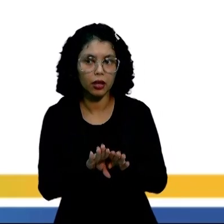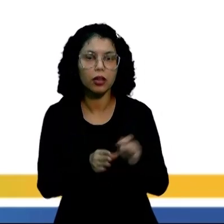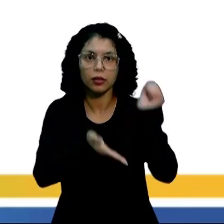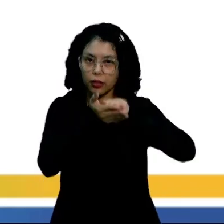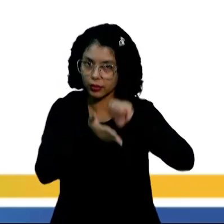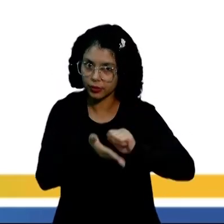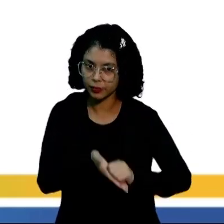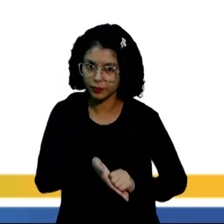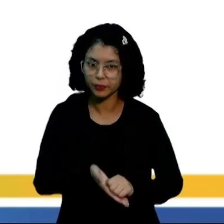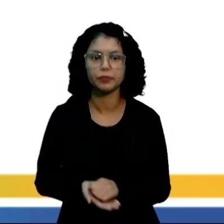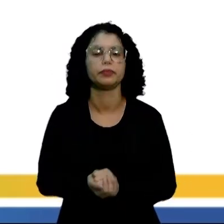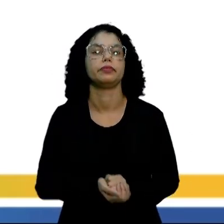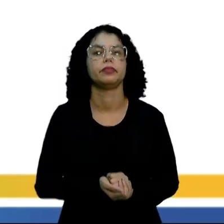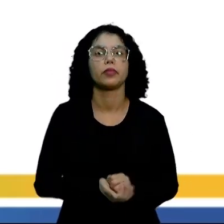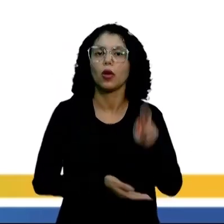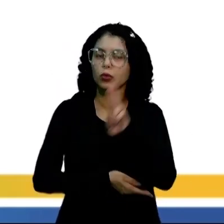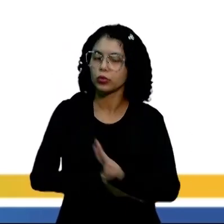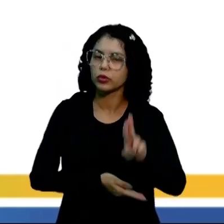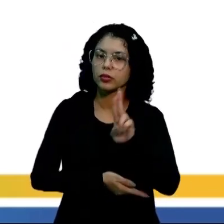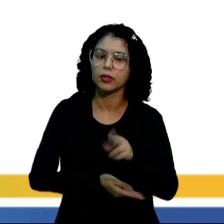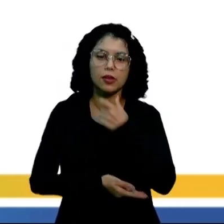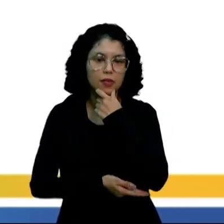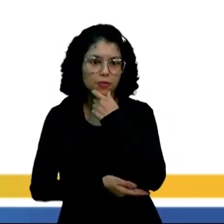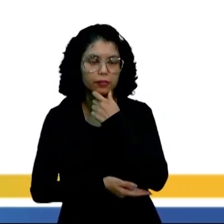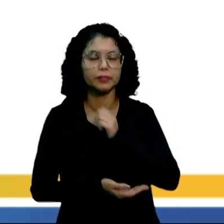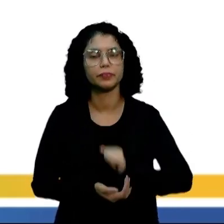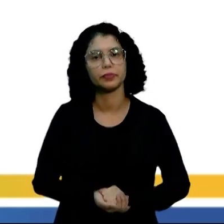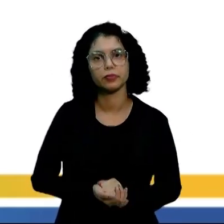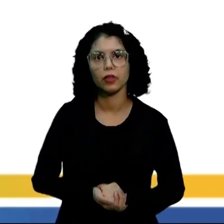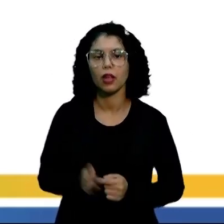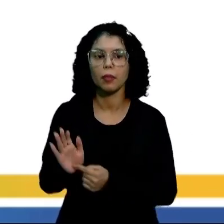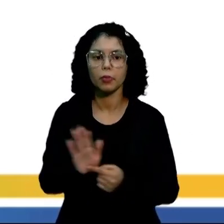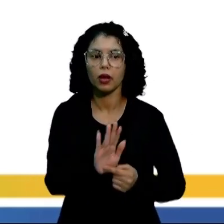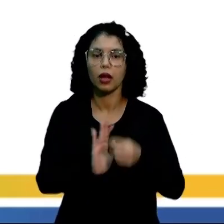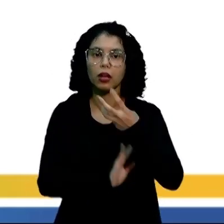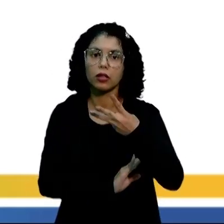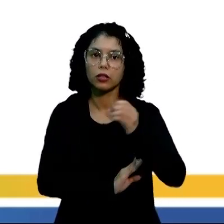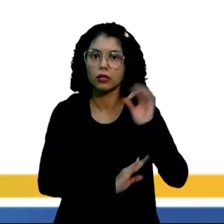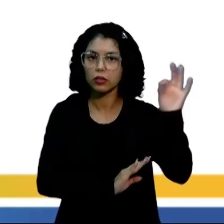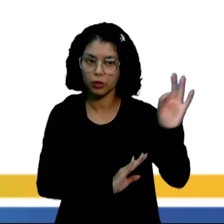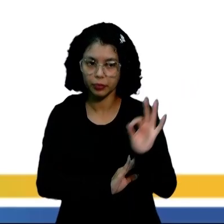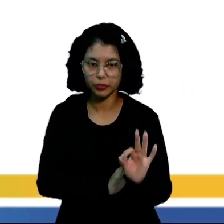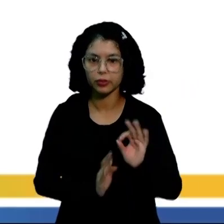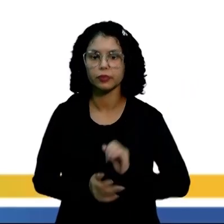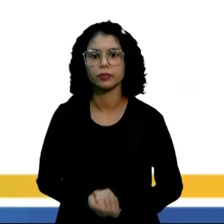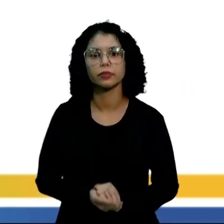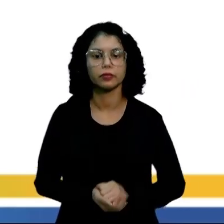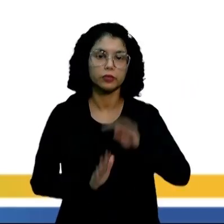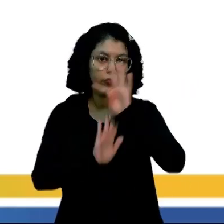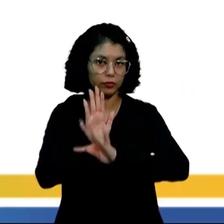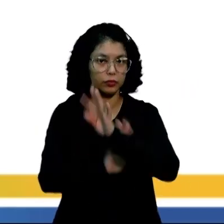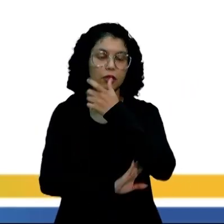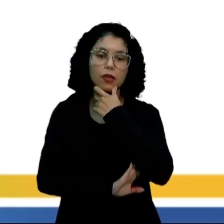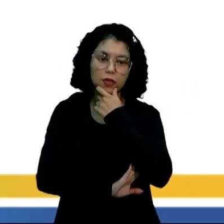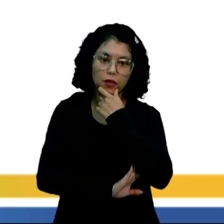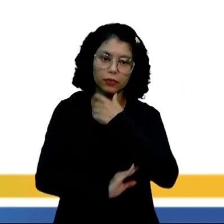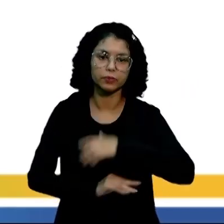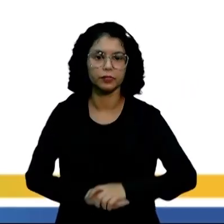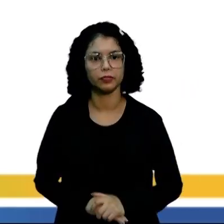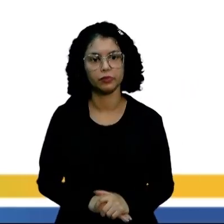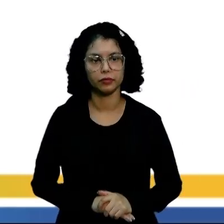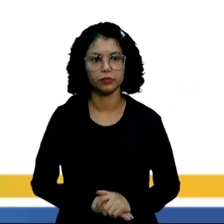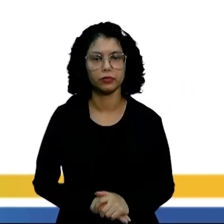forma, e são muito usadas na língua inglesa. Elas representam cerca de 30% de um texto em